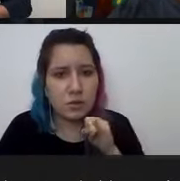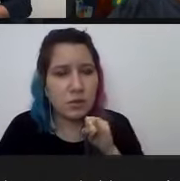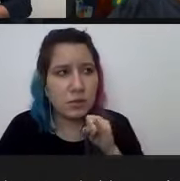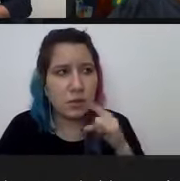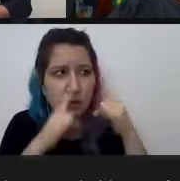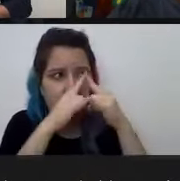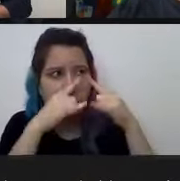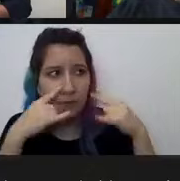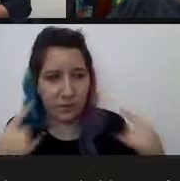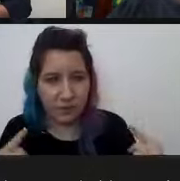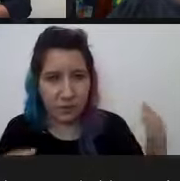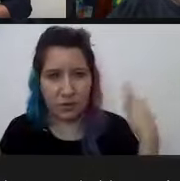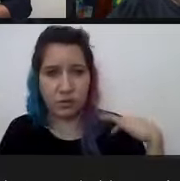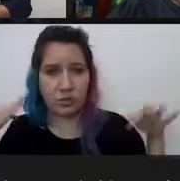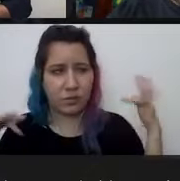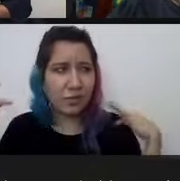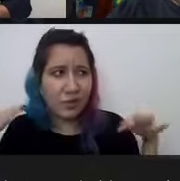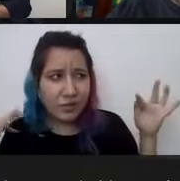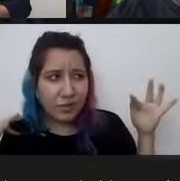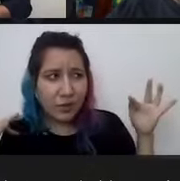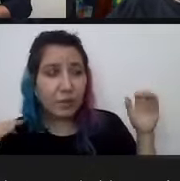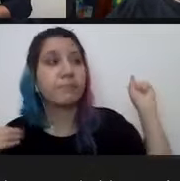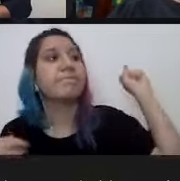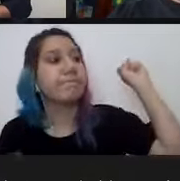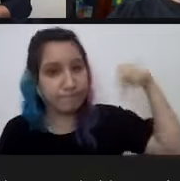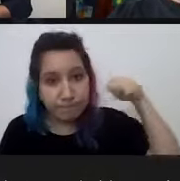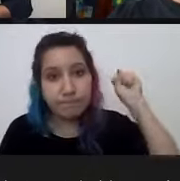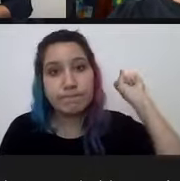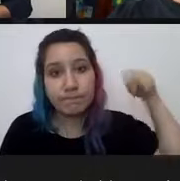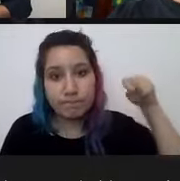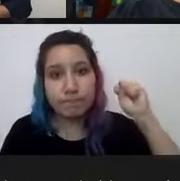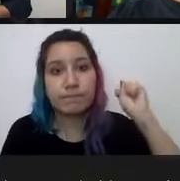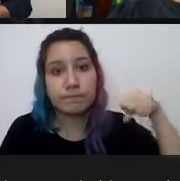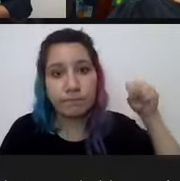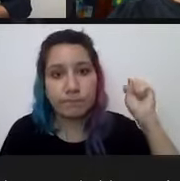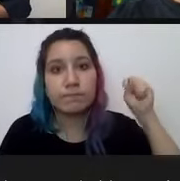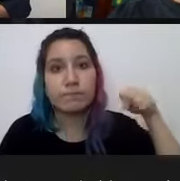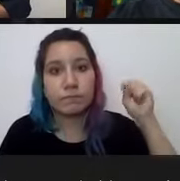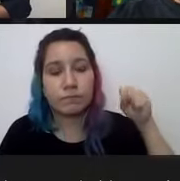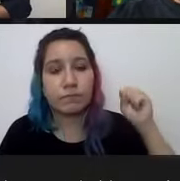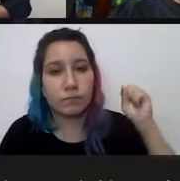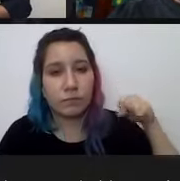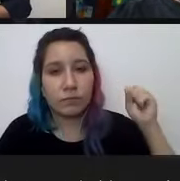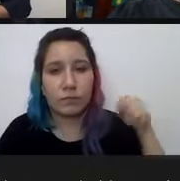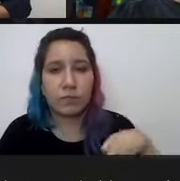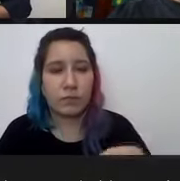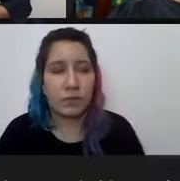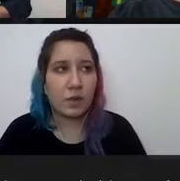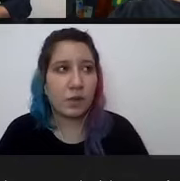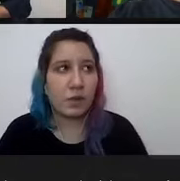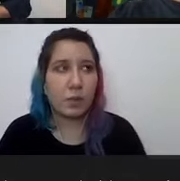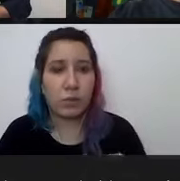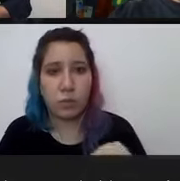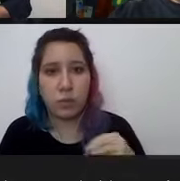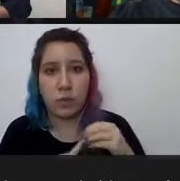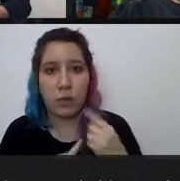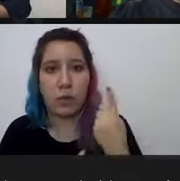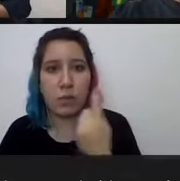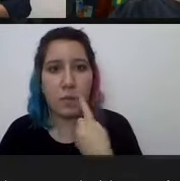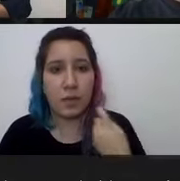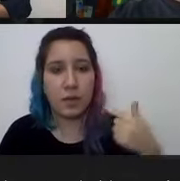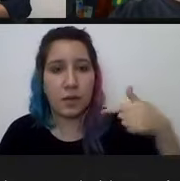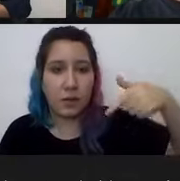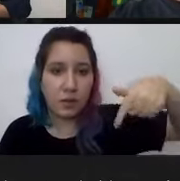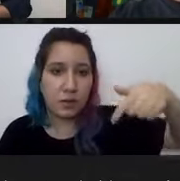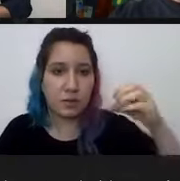uma cidade turística. São Vicente, sim, é uma cidade turística, né? Inclusive, nós somos uma das 70 instâncias do estado de